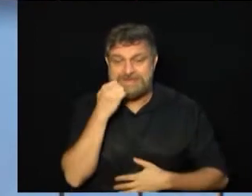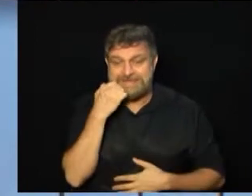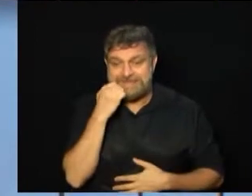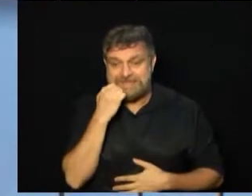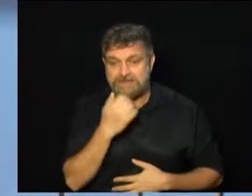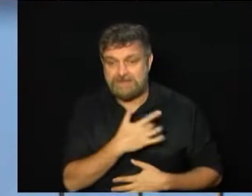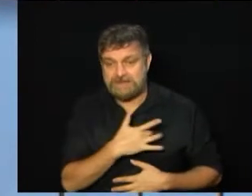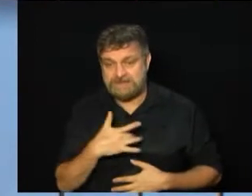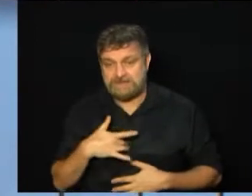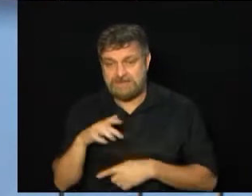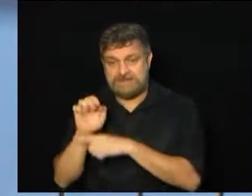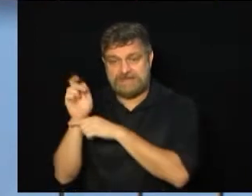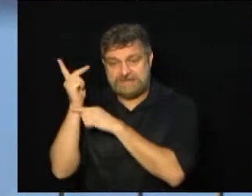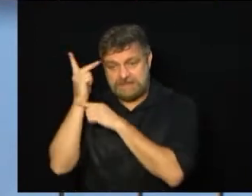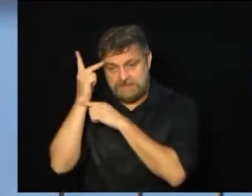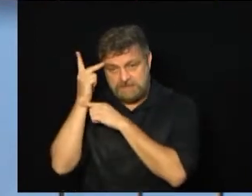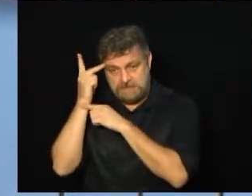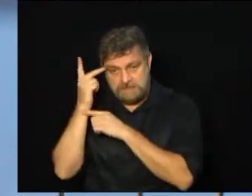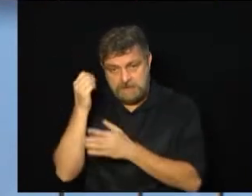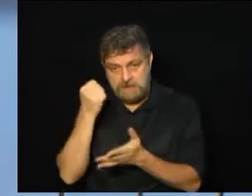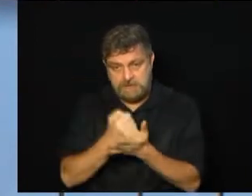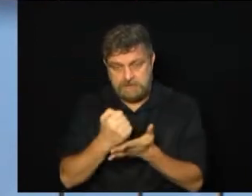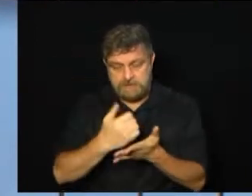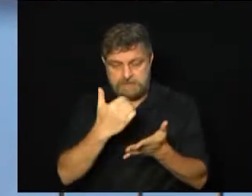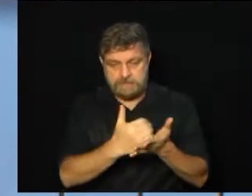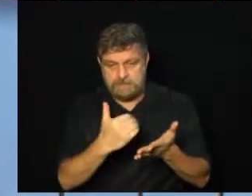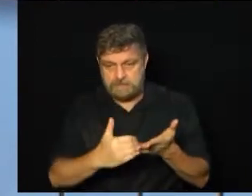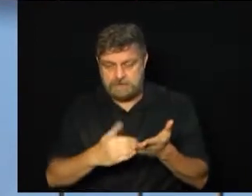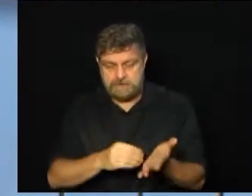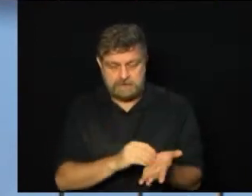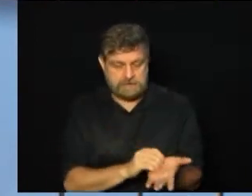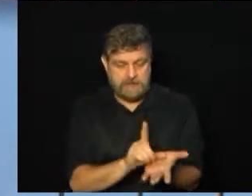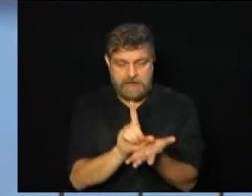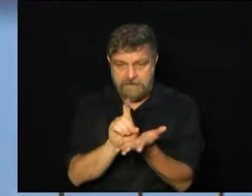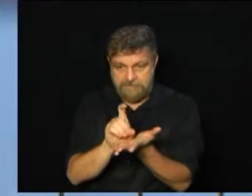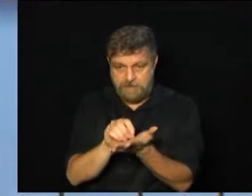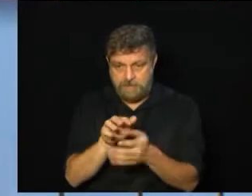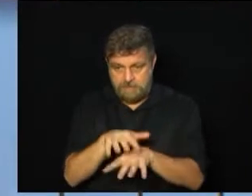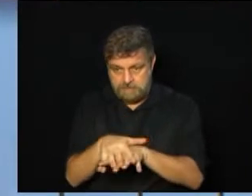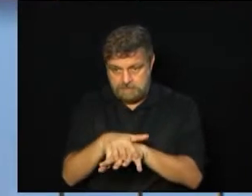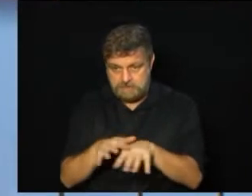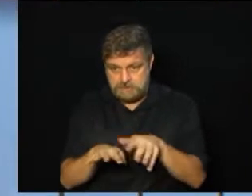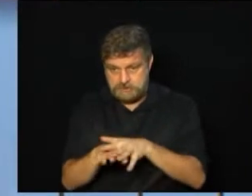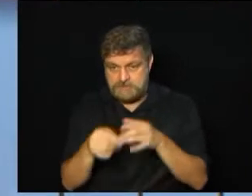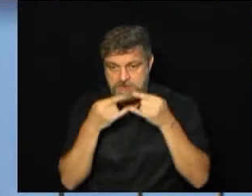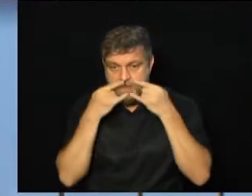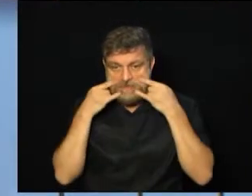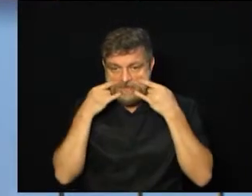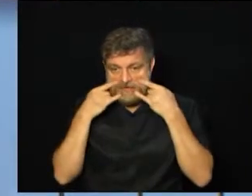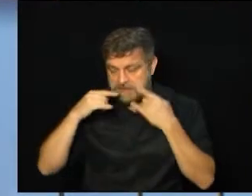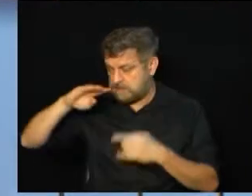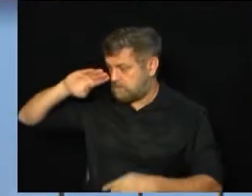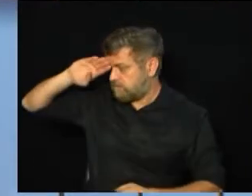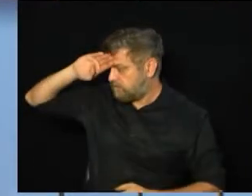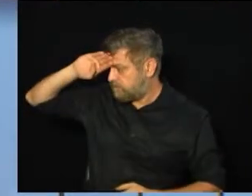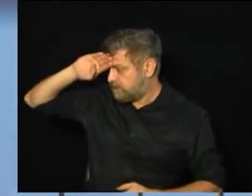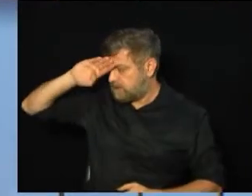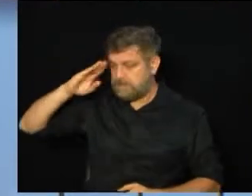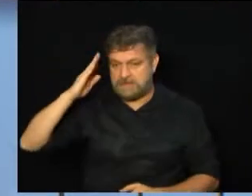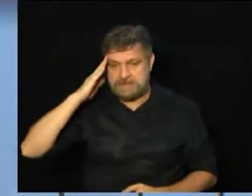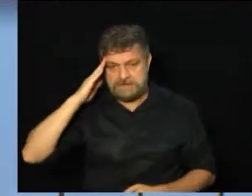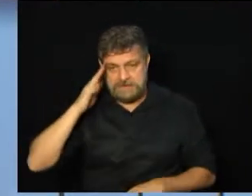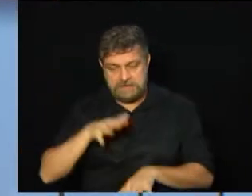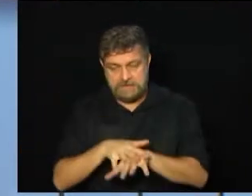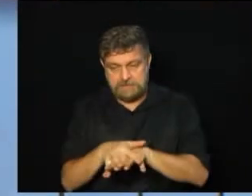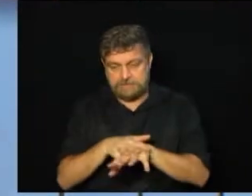Saúde Estadual. Protocolos como o uso do álcool em gel e máscaras, aferição de temperatura,